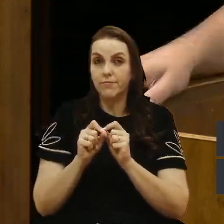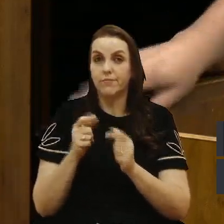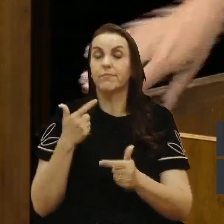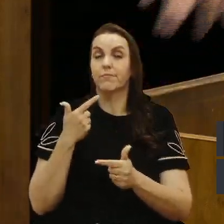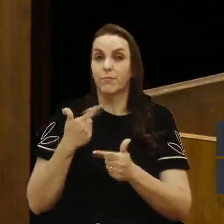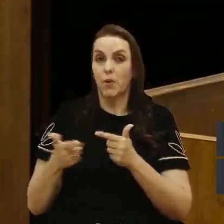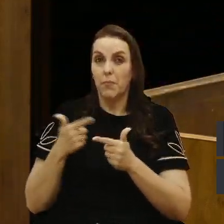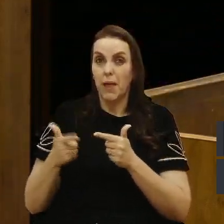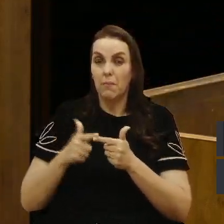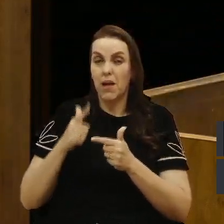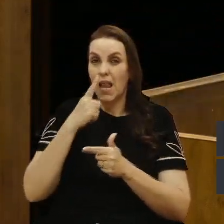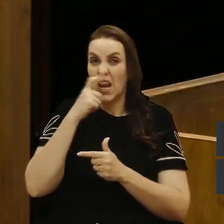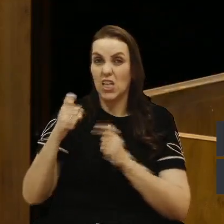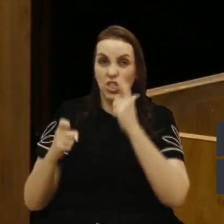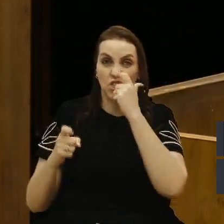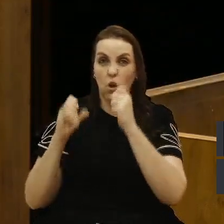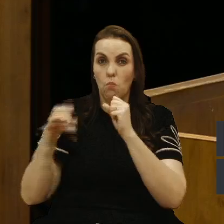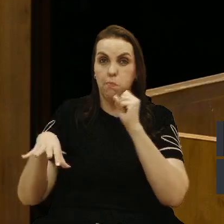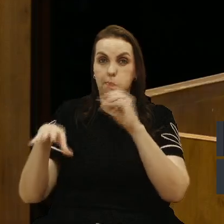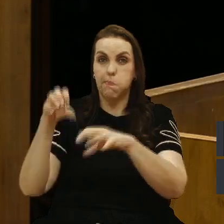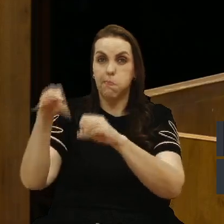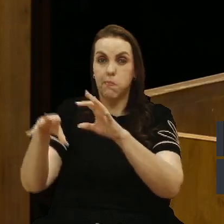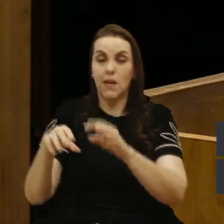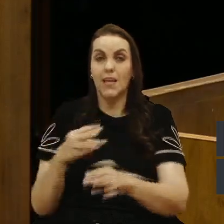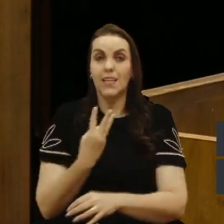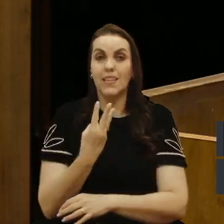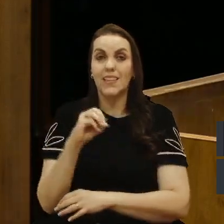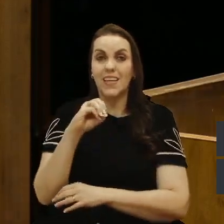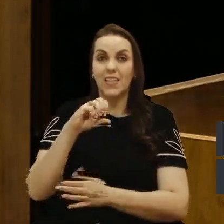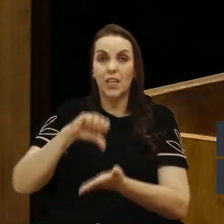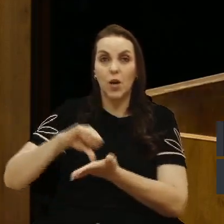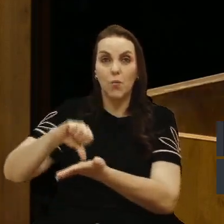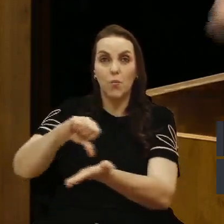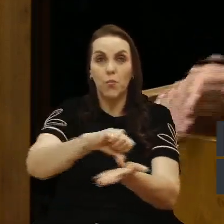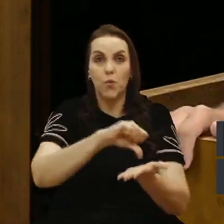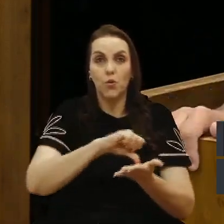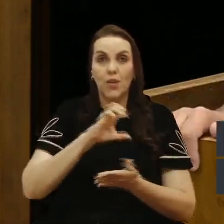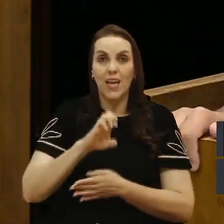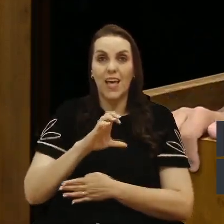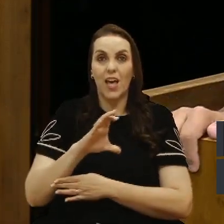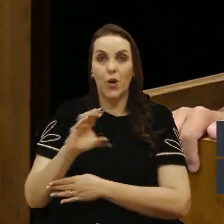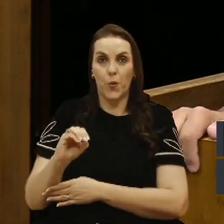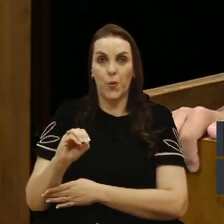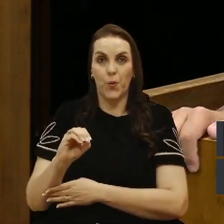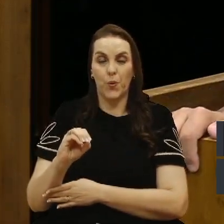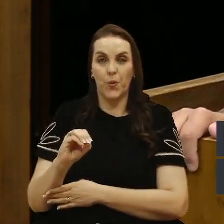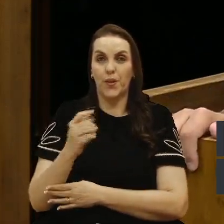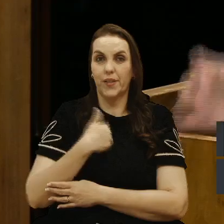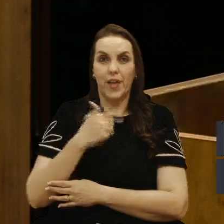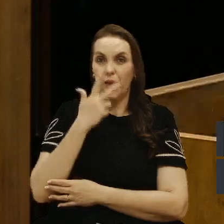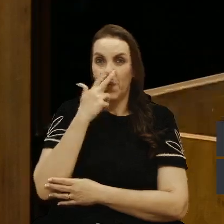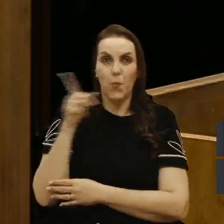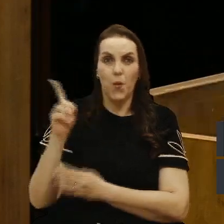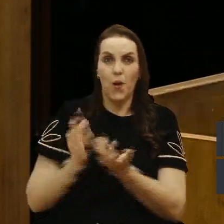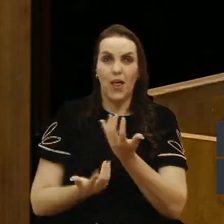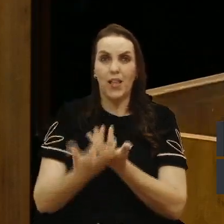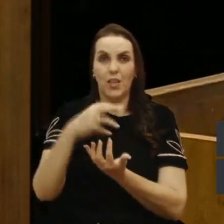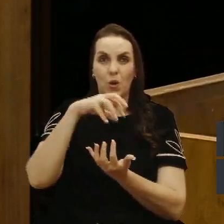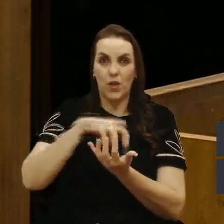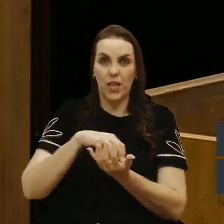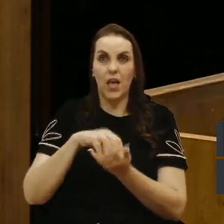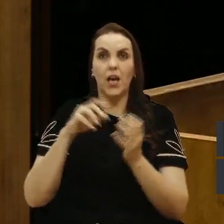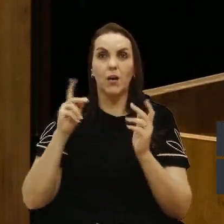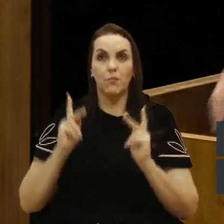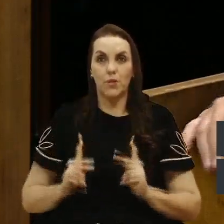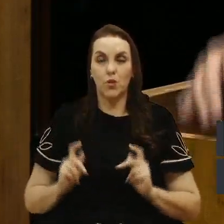toda a cidade? 30 ecopontos. Mas os ecopontos dele não são como o ecoponto que nós temos lá na Codeca, que as pessoas podem ir